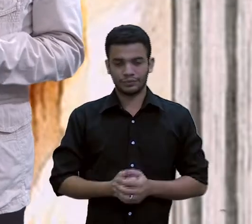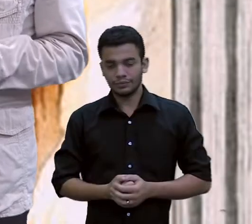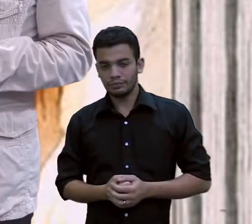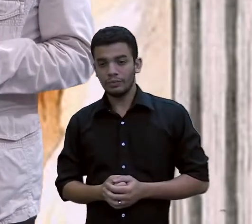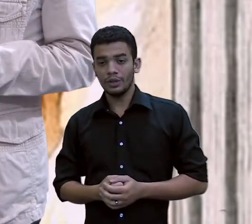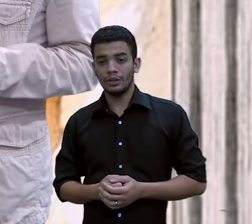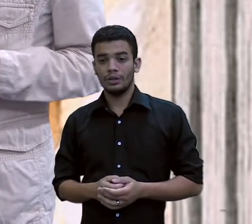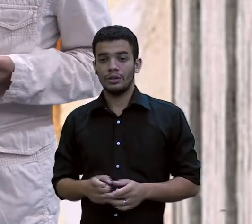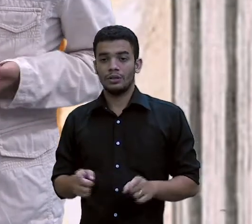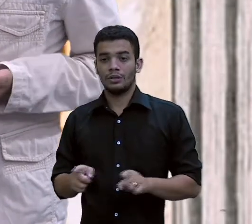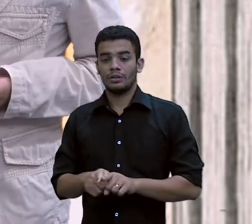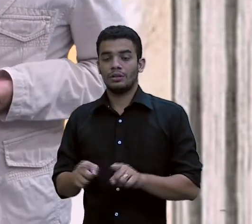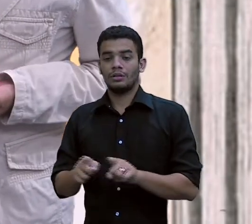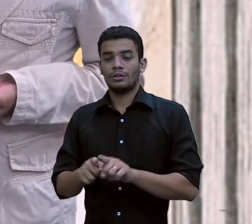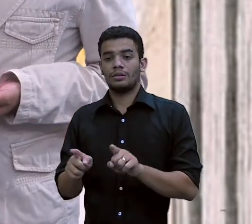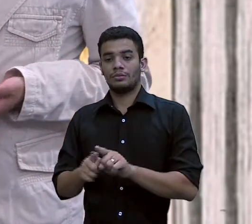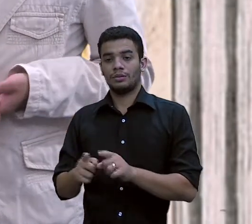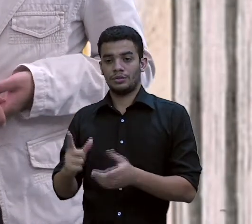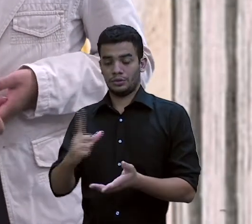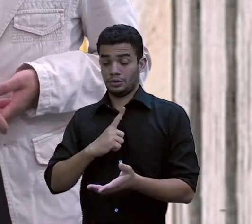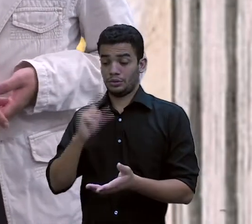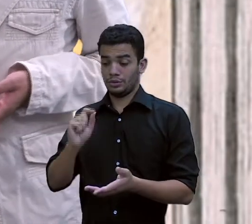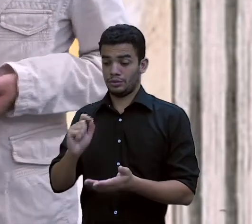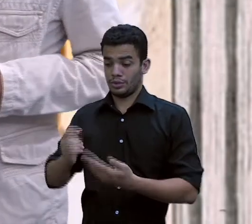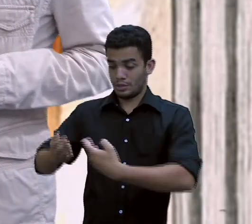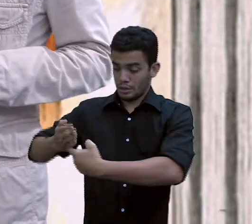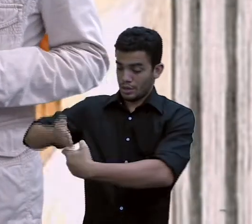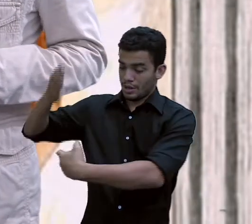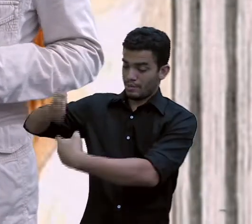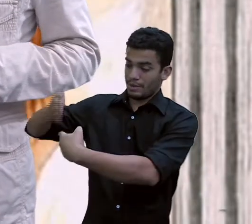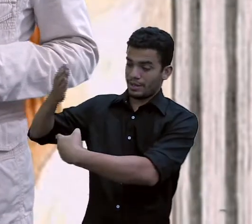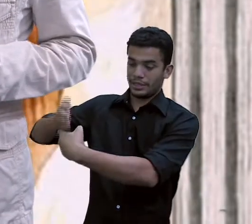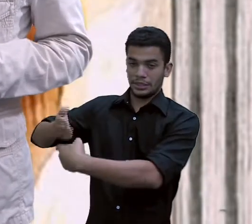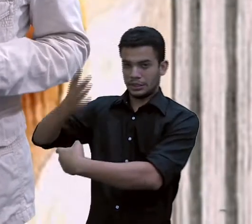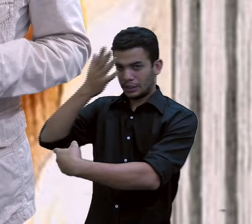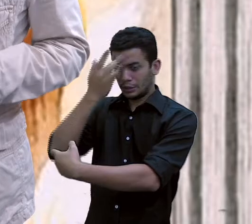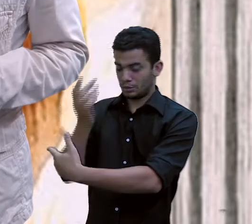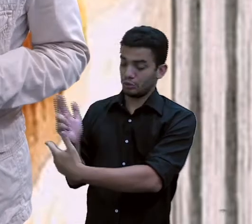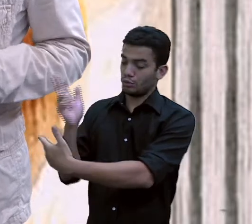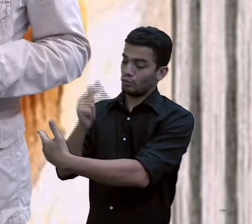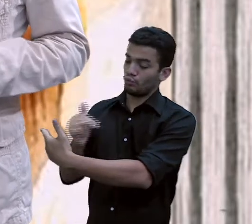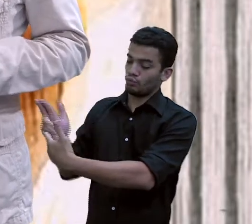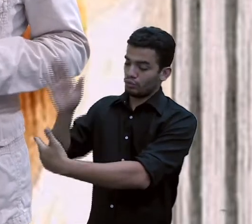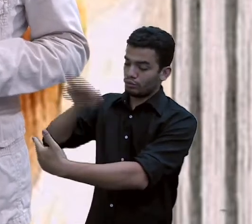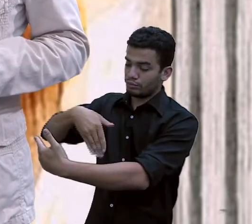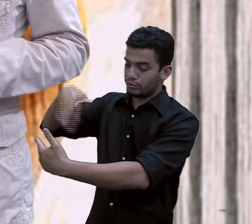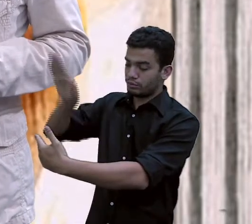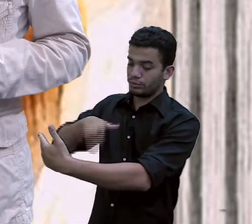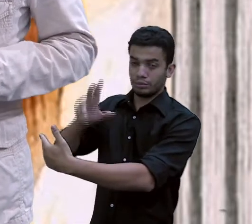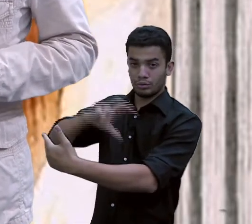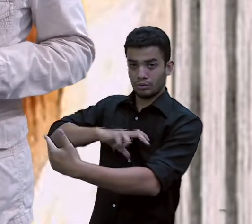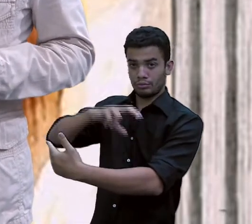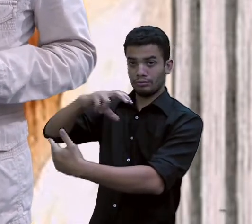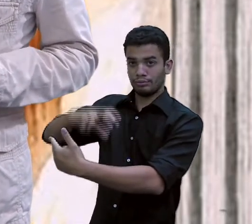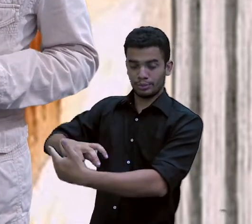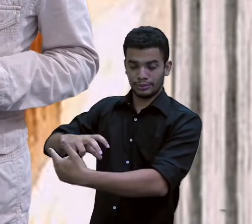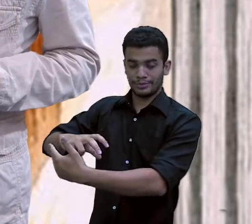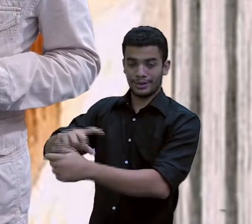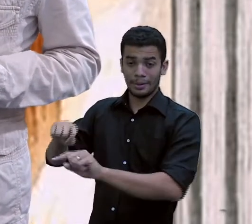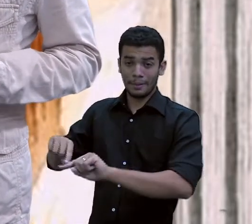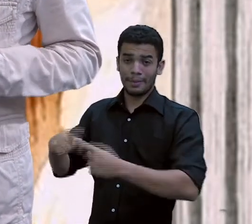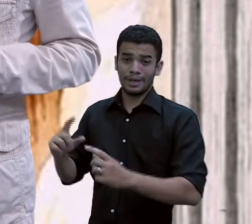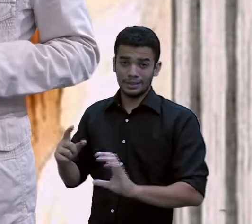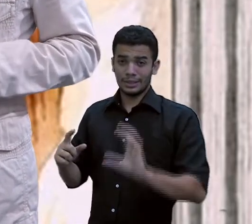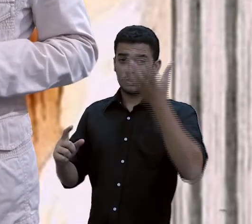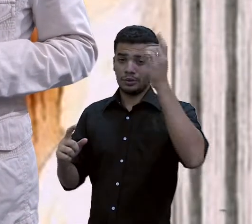armazéns e uma muralha enfeitada com brasão português. Mas o burgo lusitano voltou a ser atacado